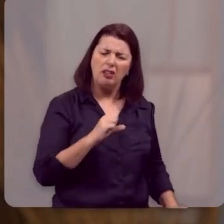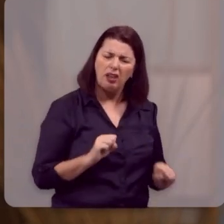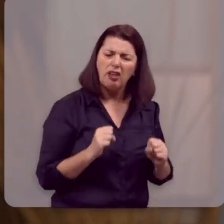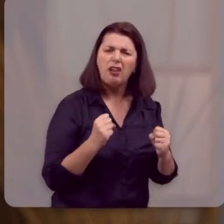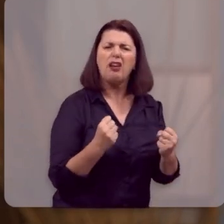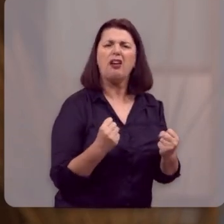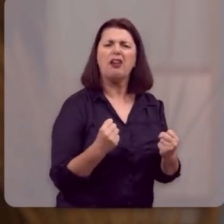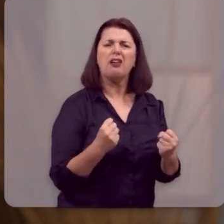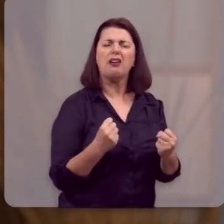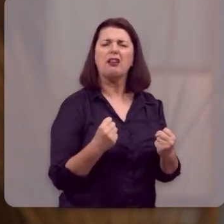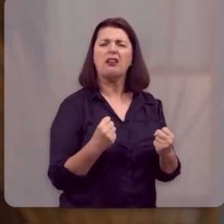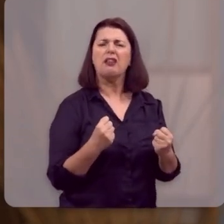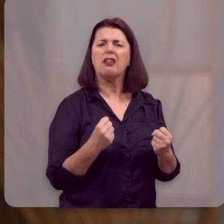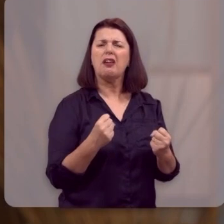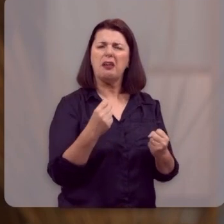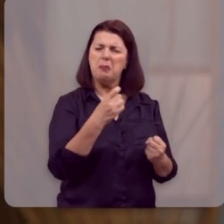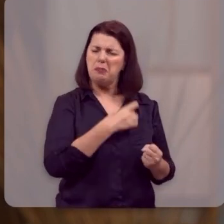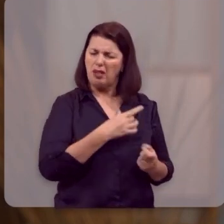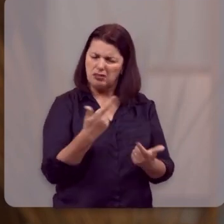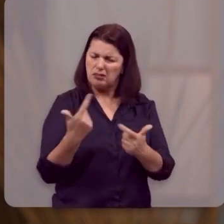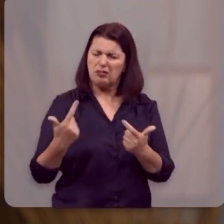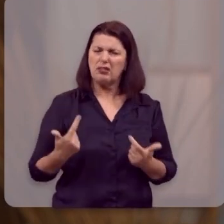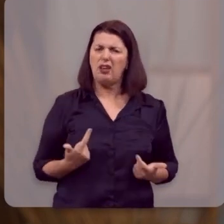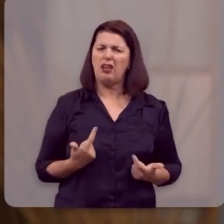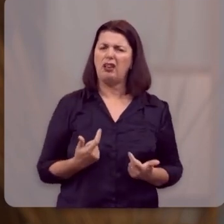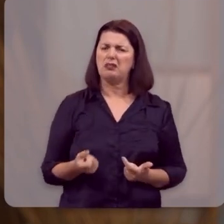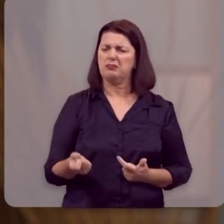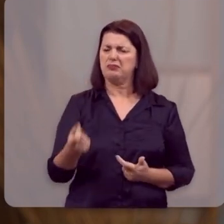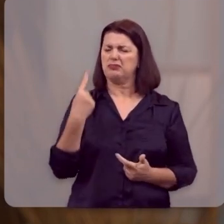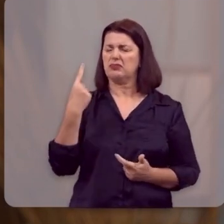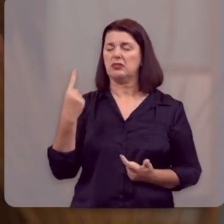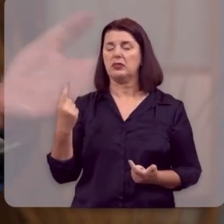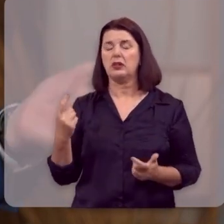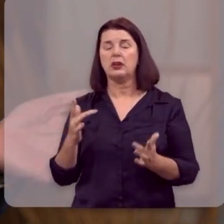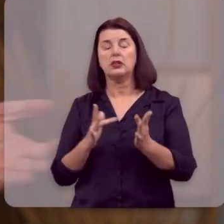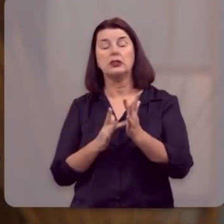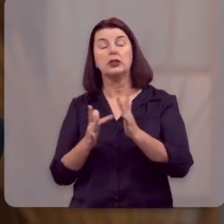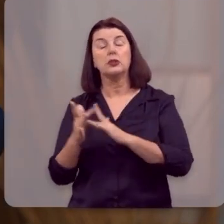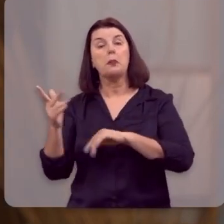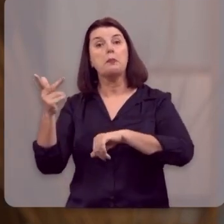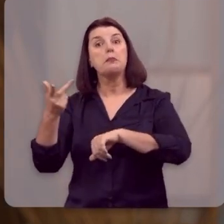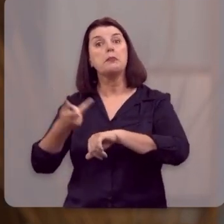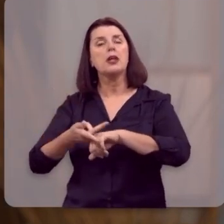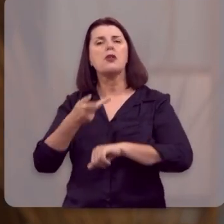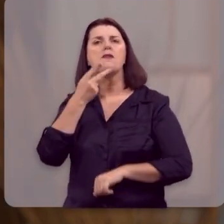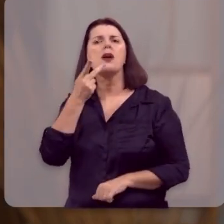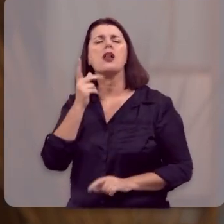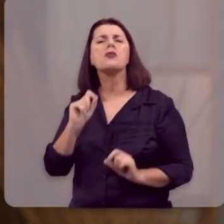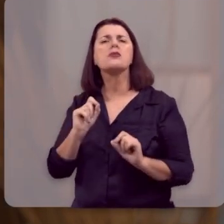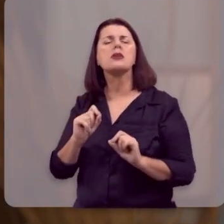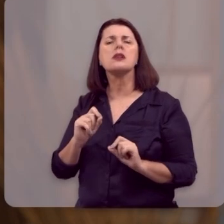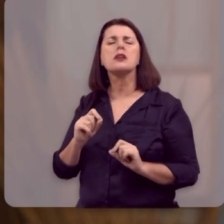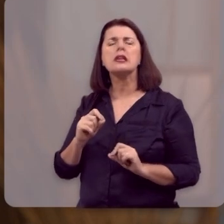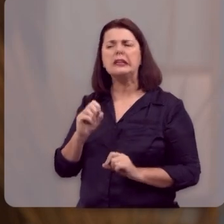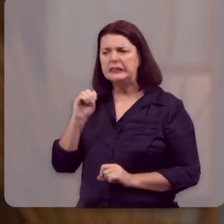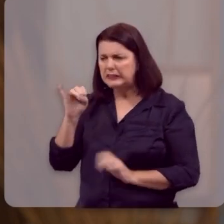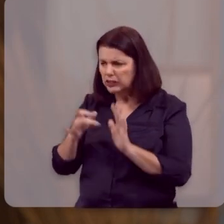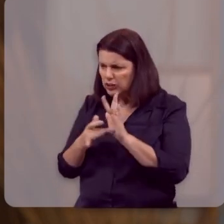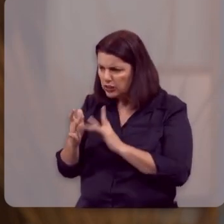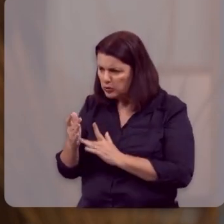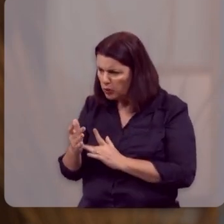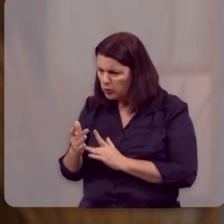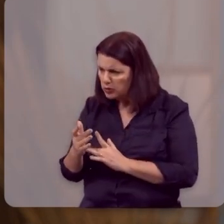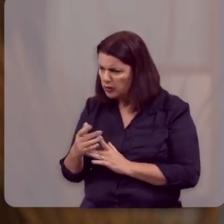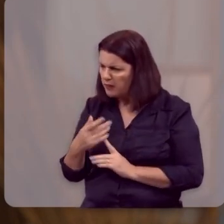ânimo, não temais." Pedro disse: "Mas se és tu, Senhor, manda-me ir ter contigo por sobre